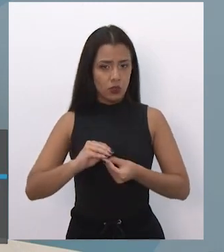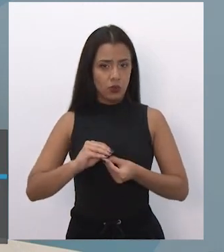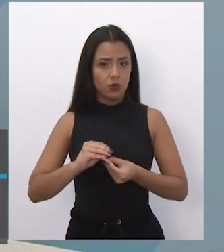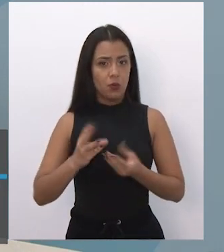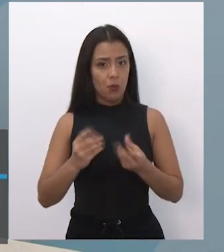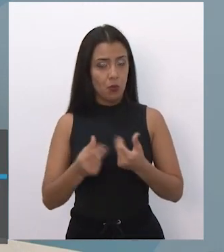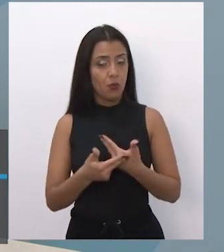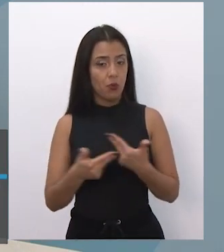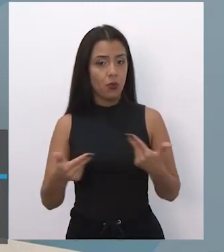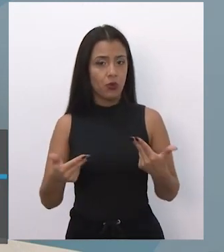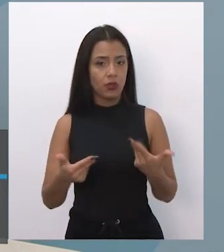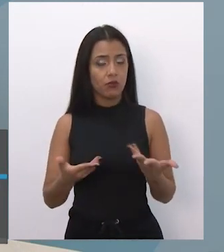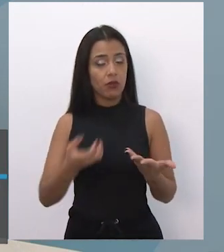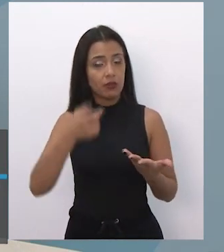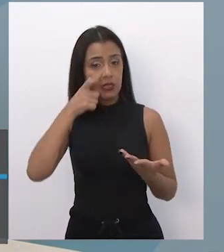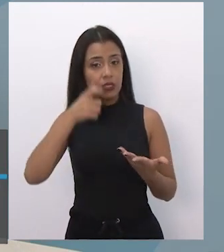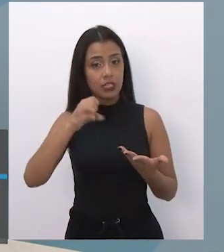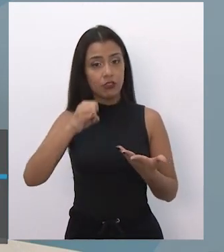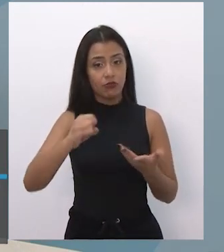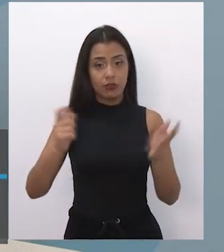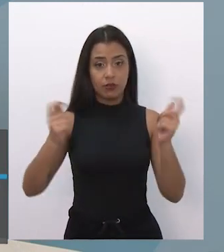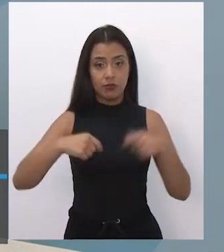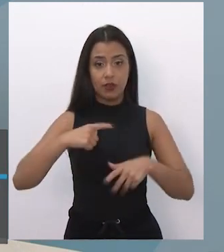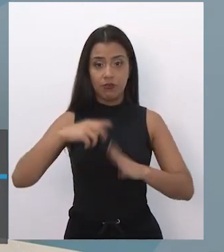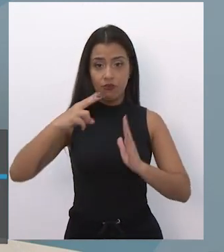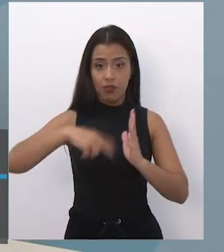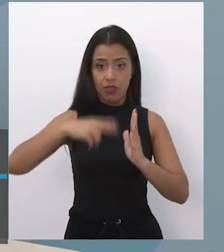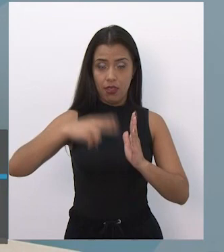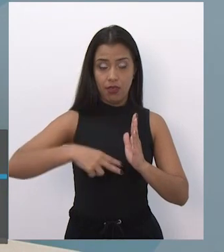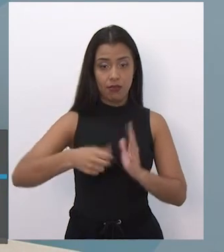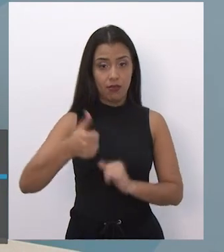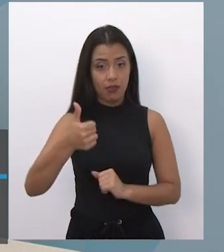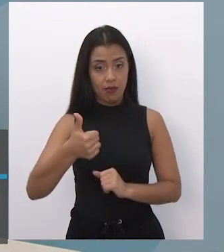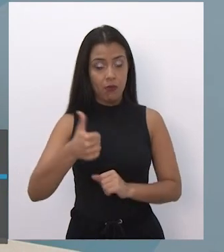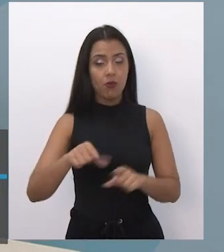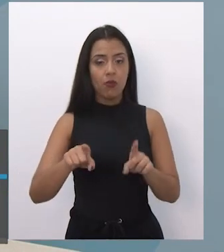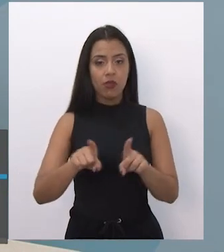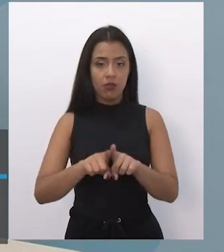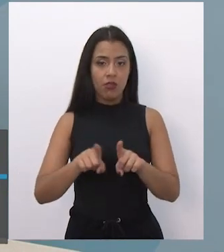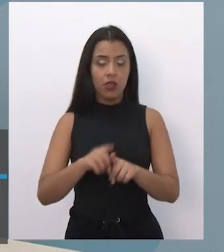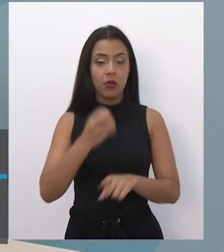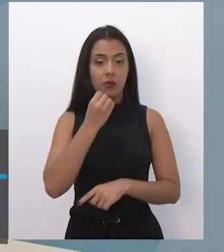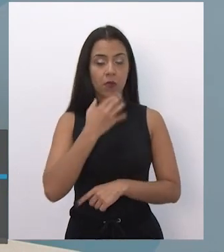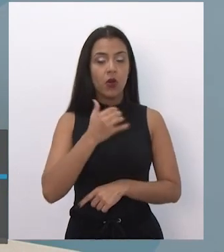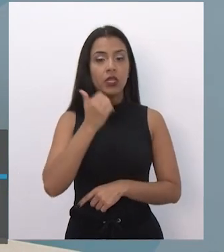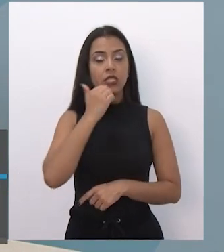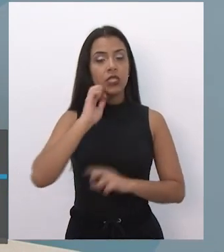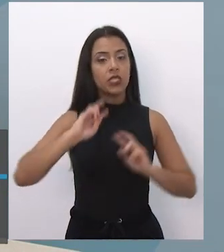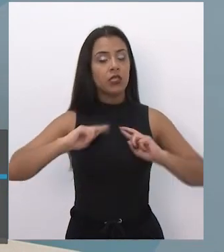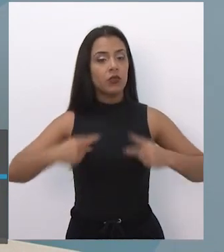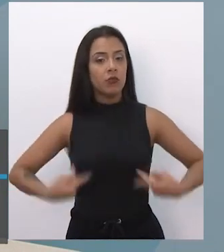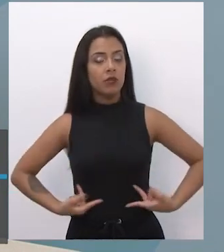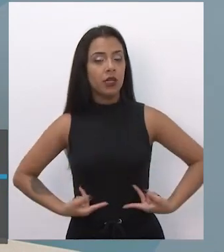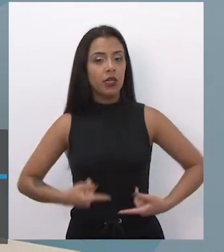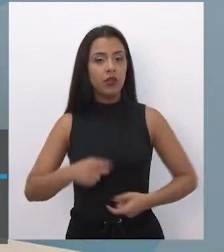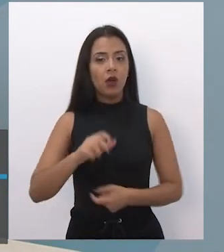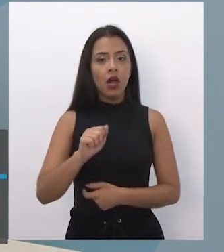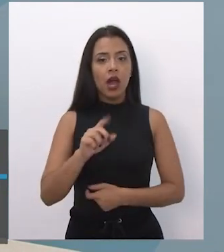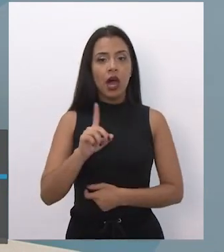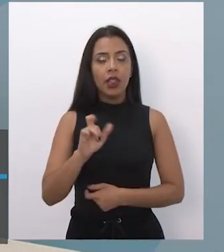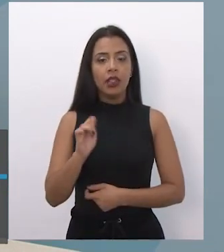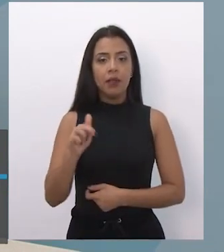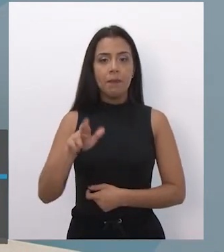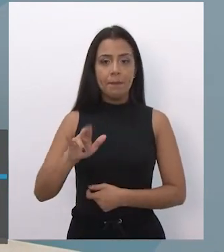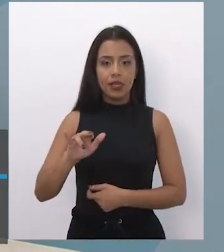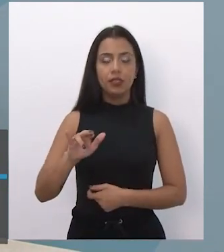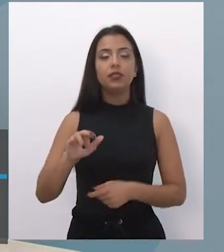ler de alguma forma aí os textos na íntegra, tá bom? Fora esse de Ciências Humanas que o professor Ademir passou, que ele já engloba os dois,